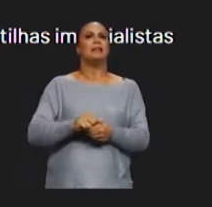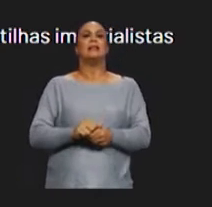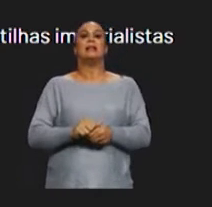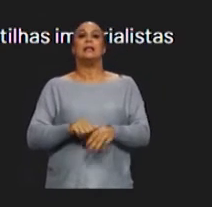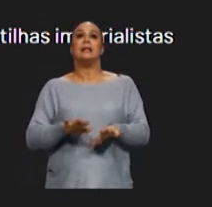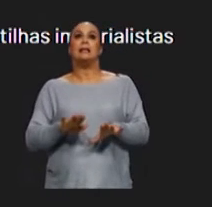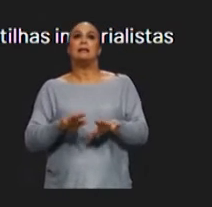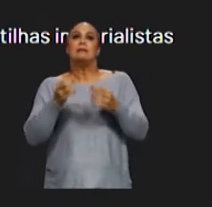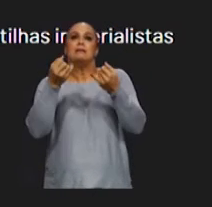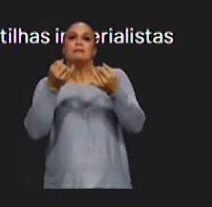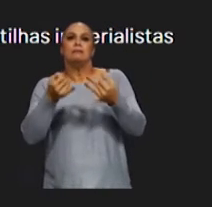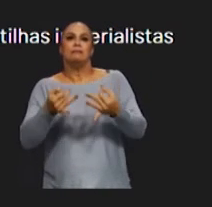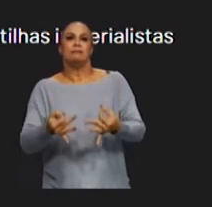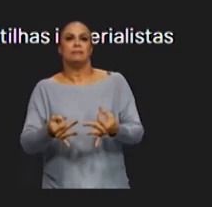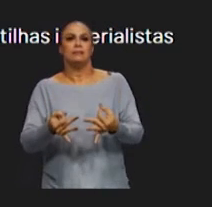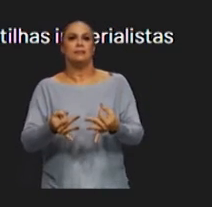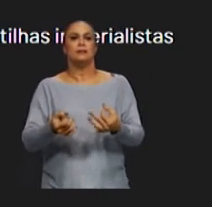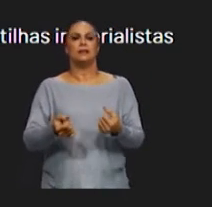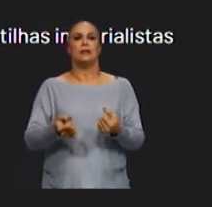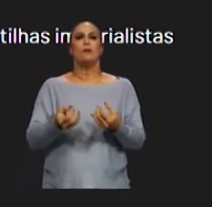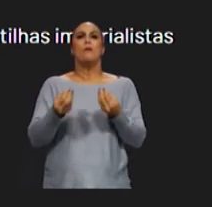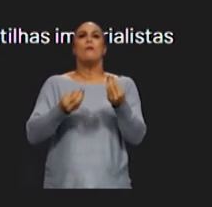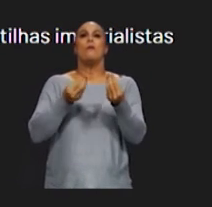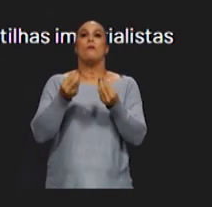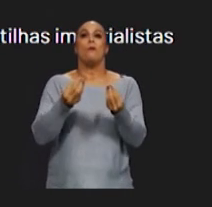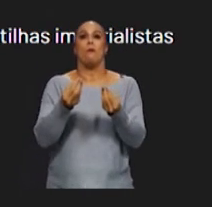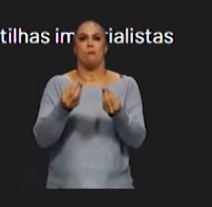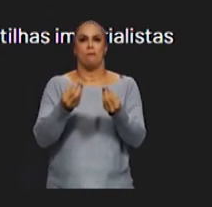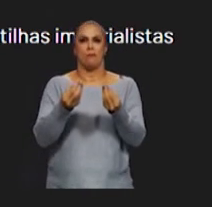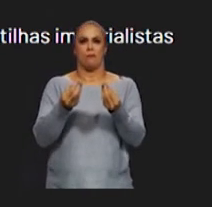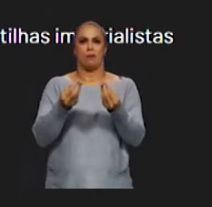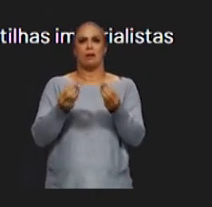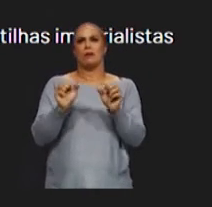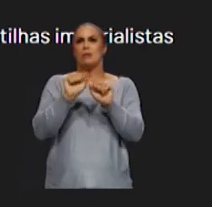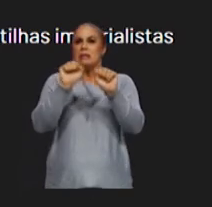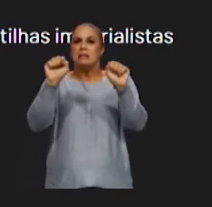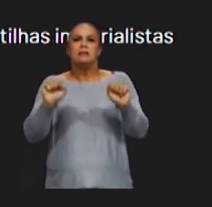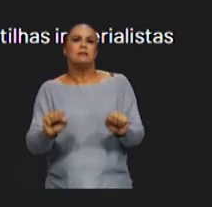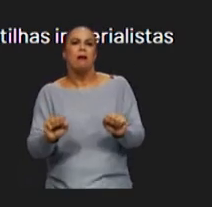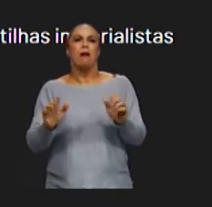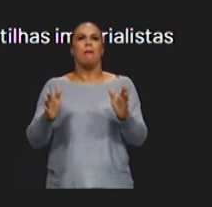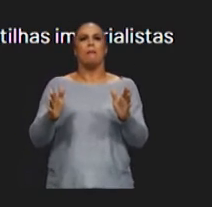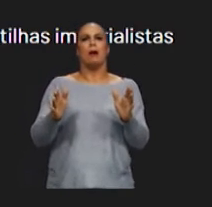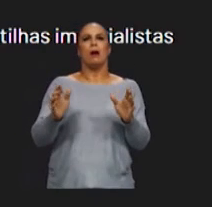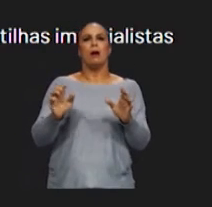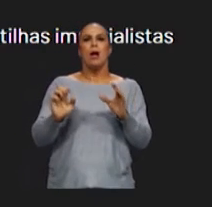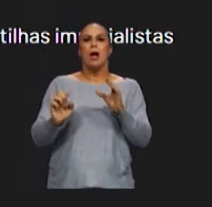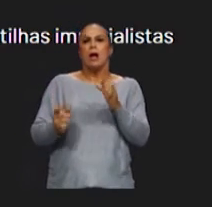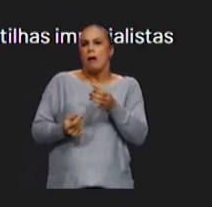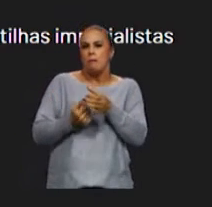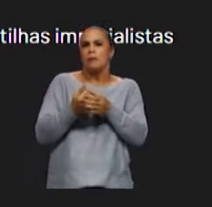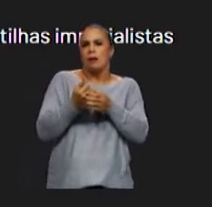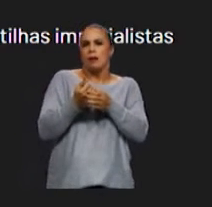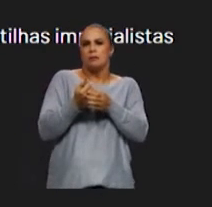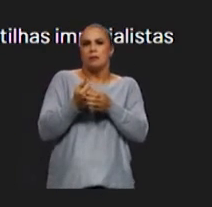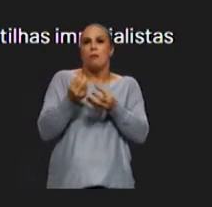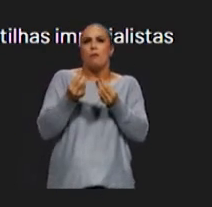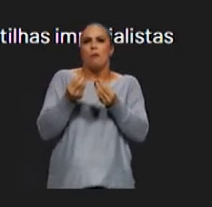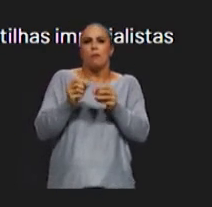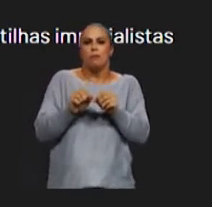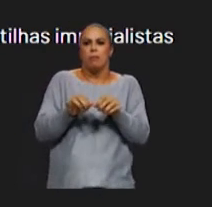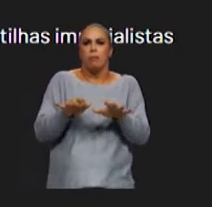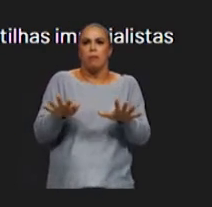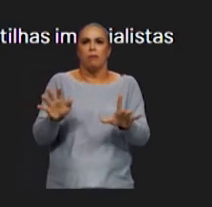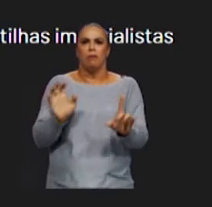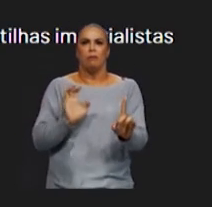fala, então, da expansão do sistema capitalista, né? Então, ele vai dizer que no texto é feito referência